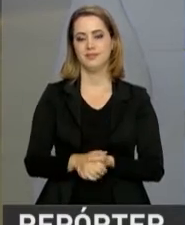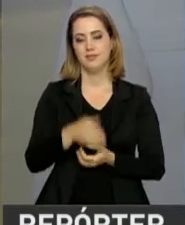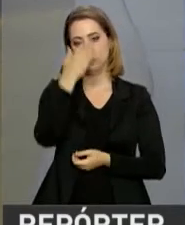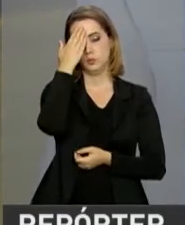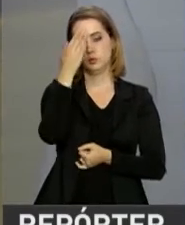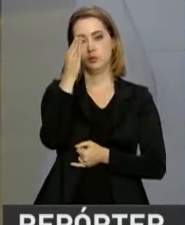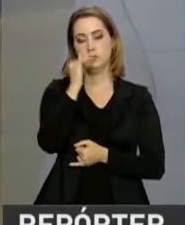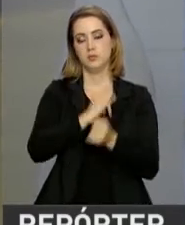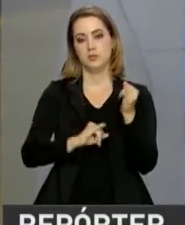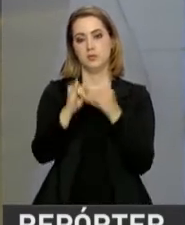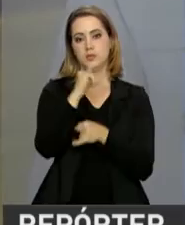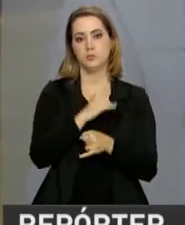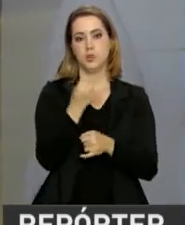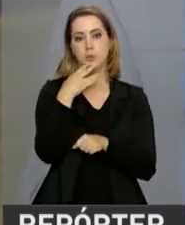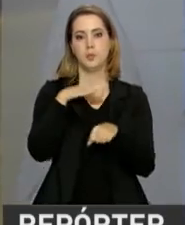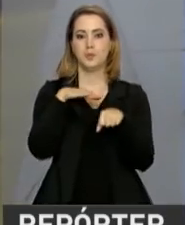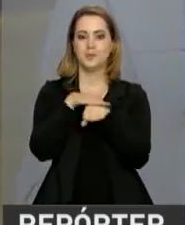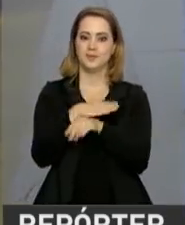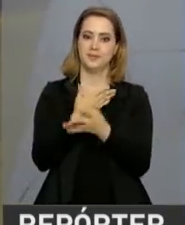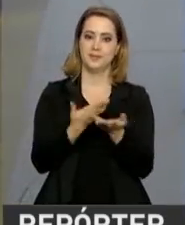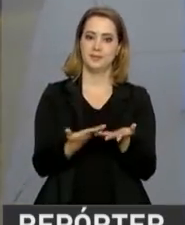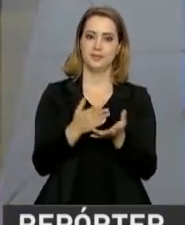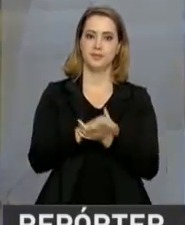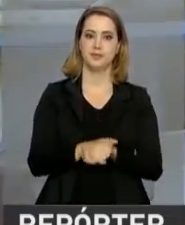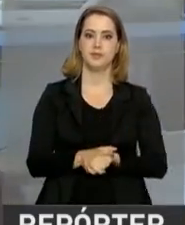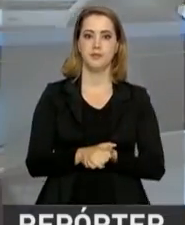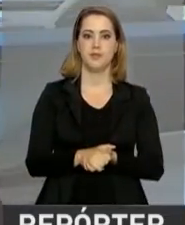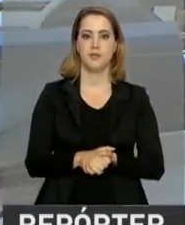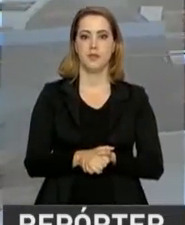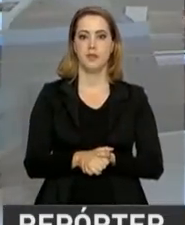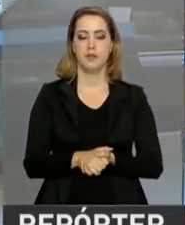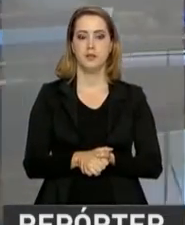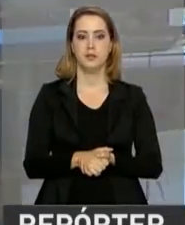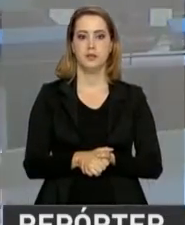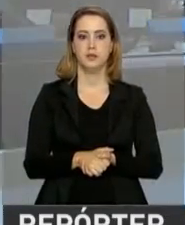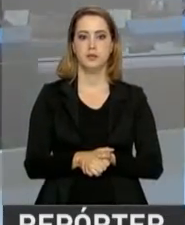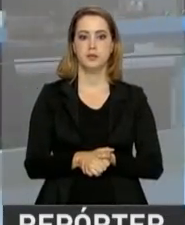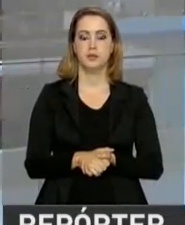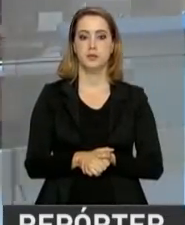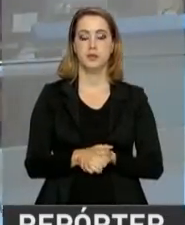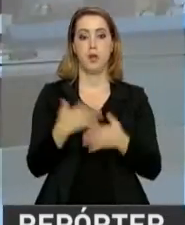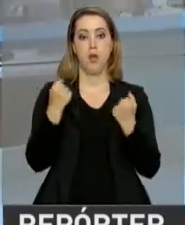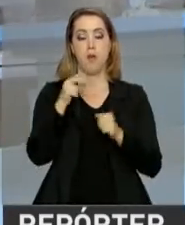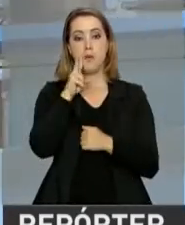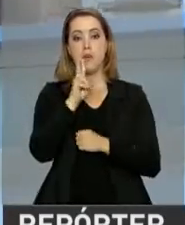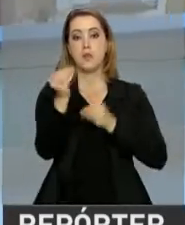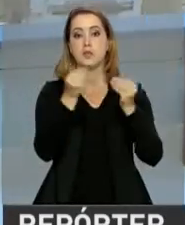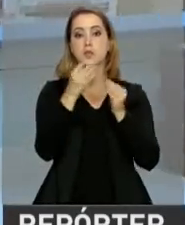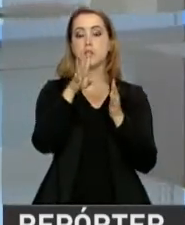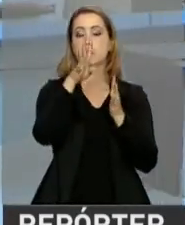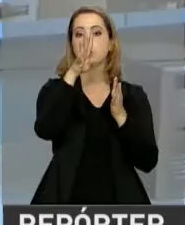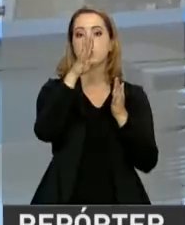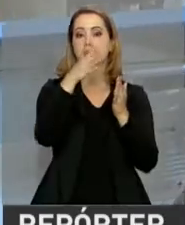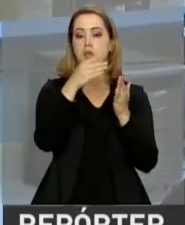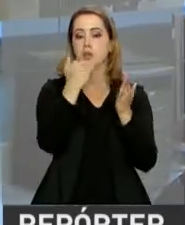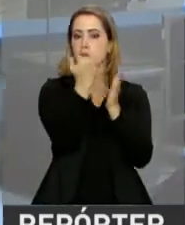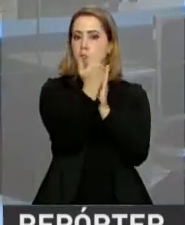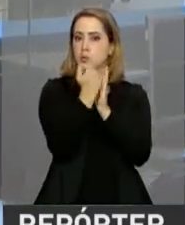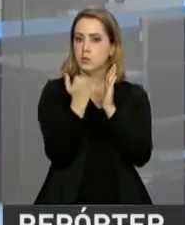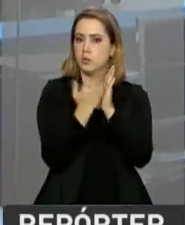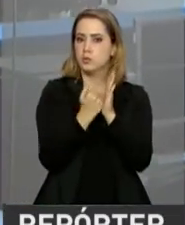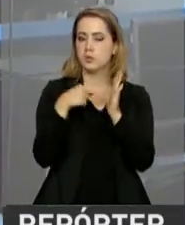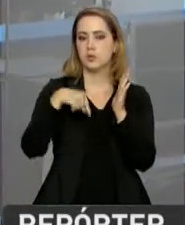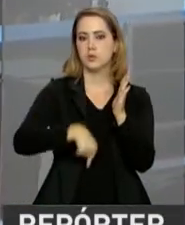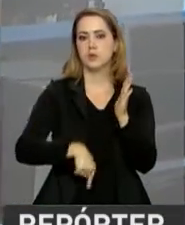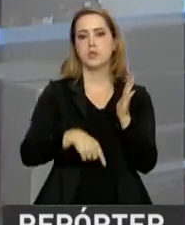obrigado pelas informações paulo boa noite pra você e vamos ver como vai ser a agenda desta quarta